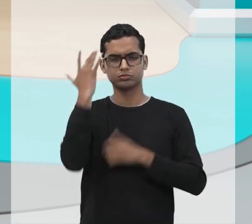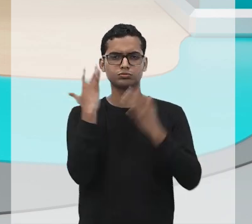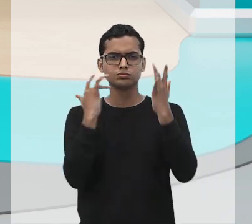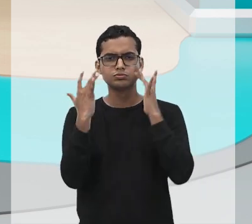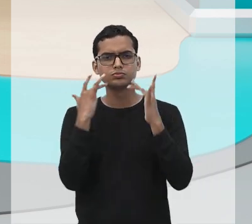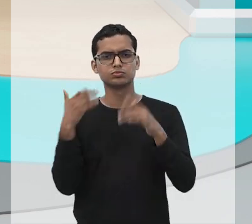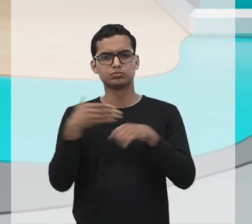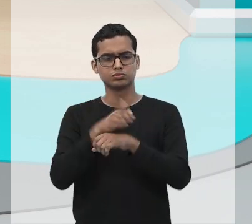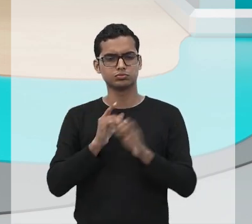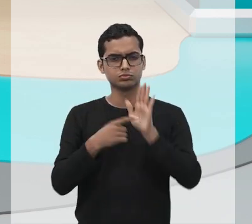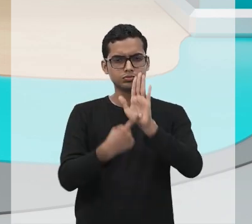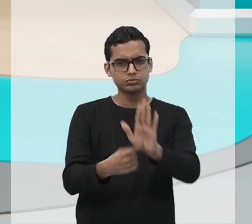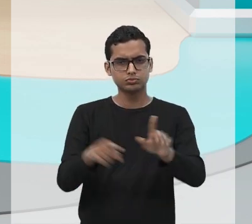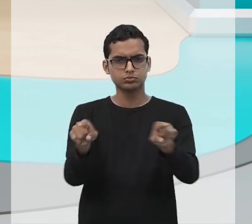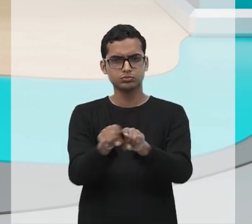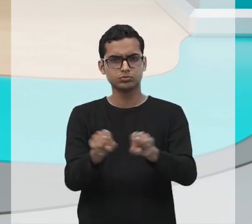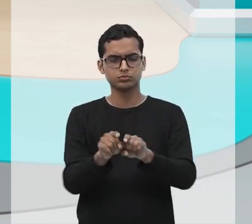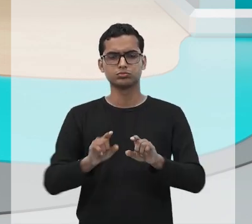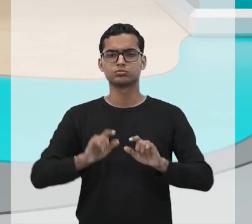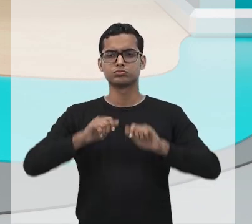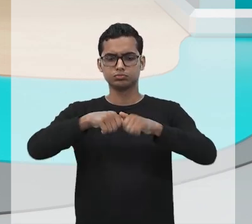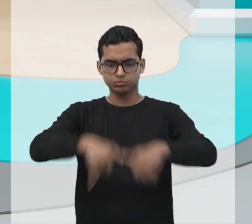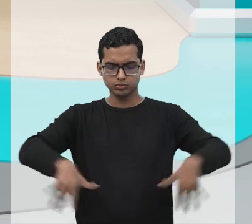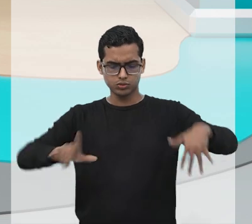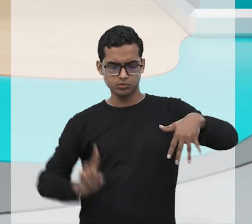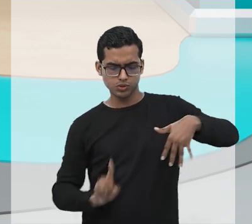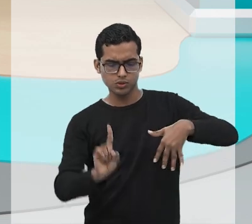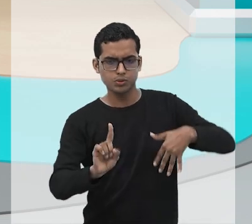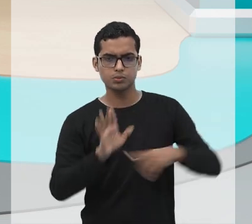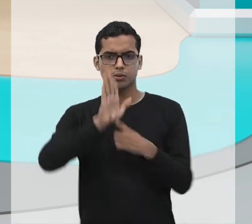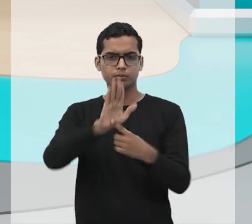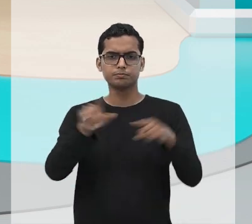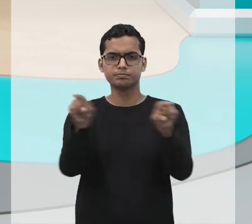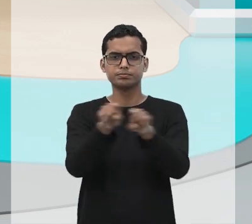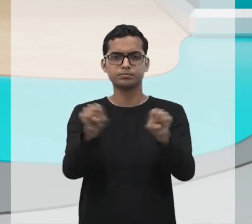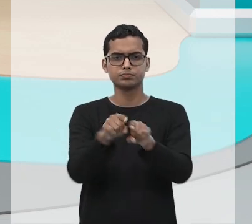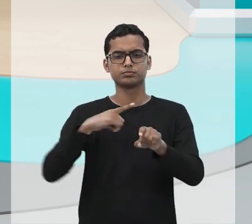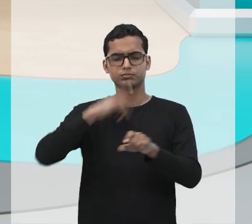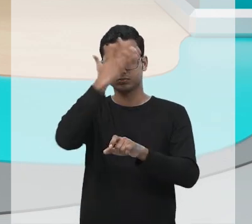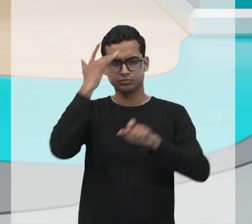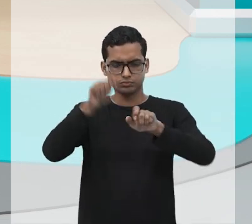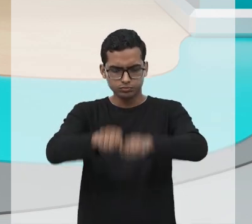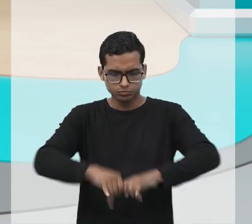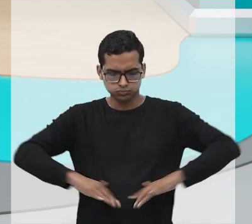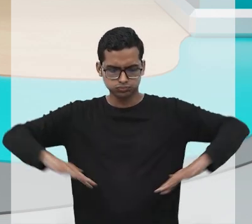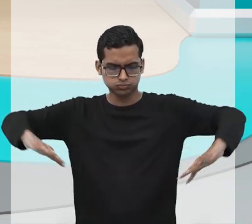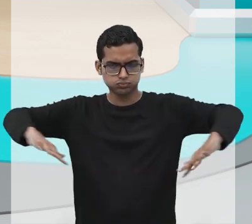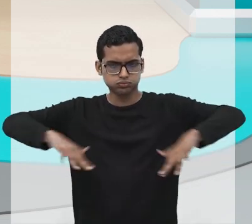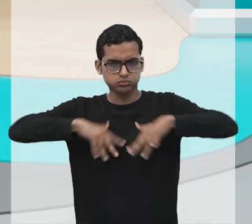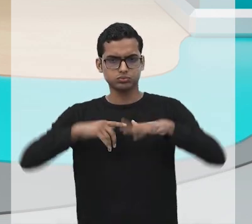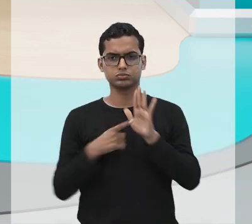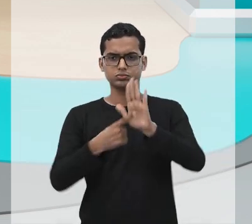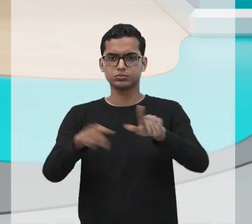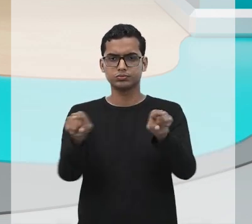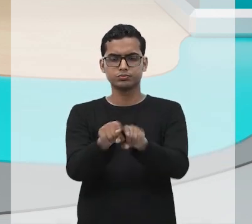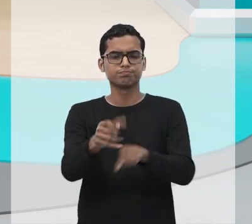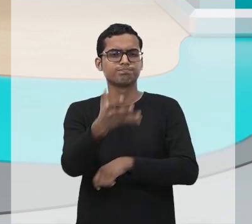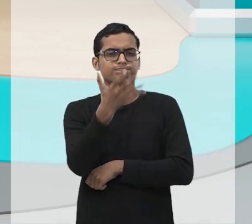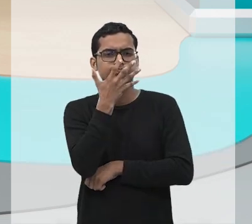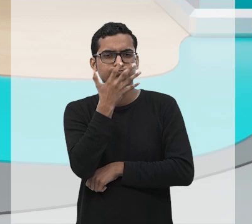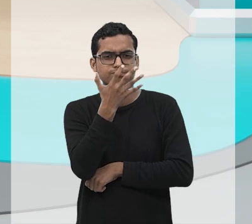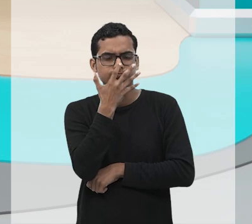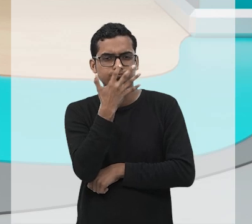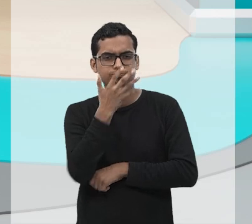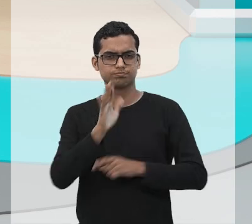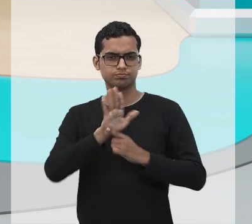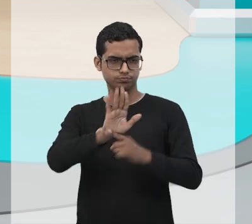né, vai acontecer a sua evolução ali no palco, e a plateia que vai estar, né, apreciando essa